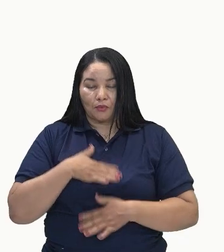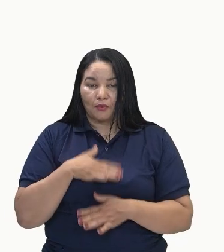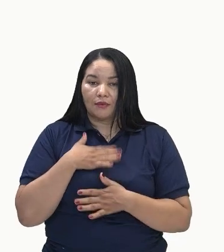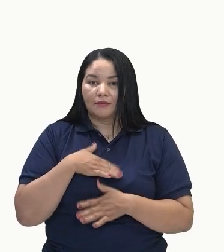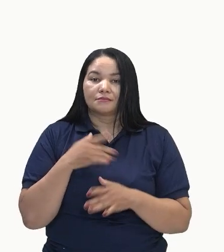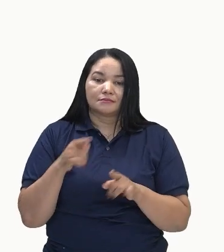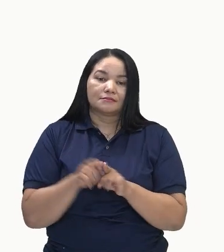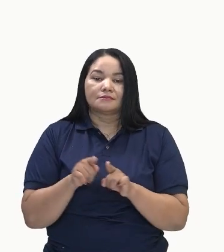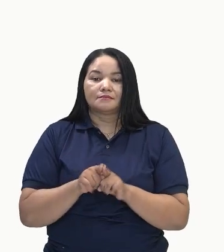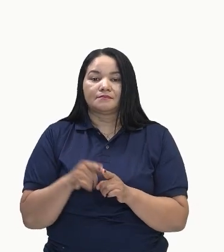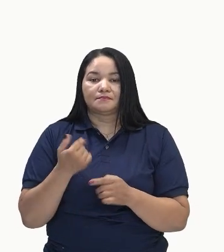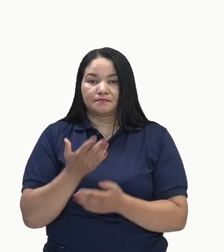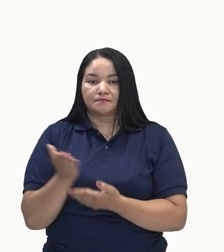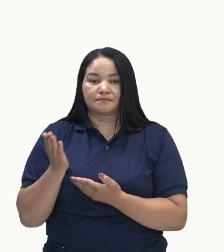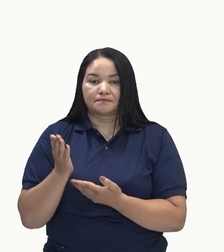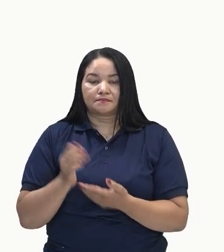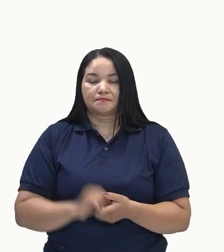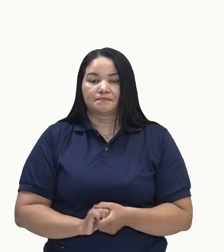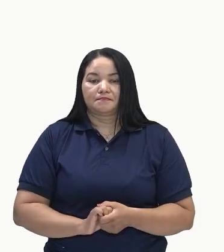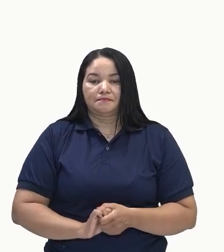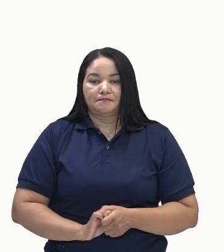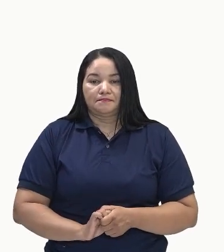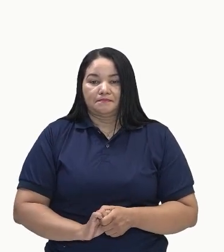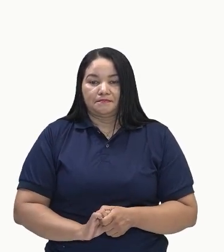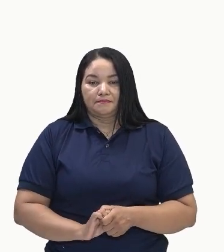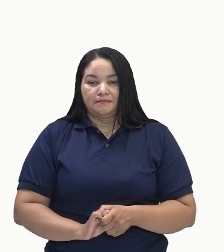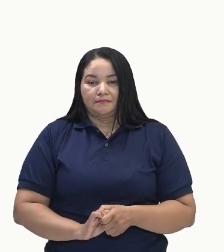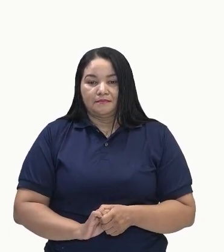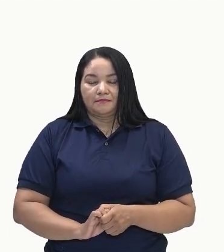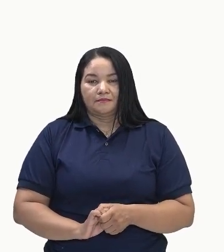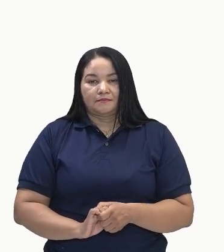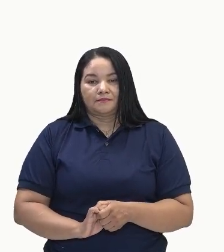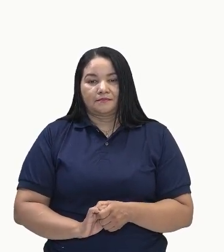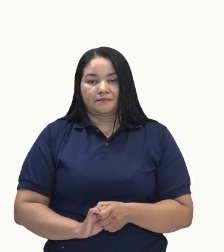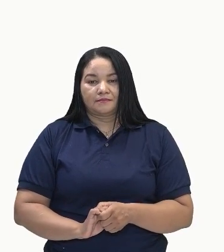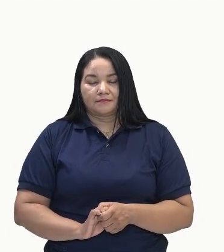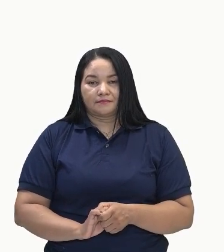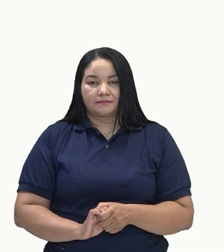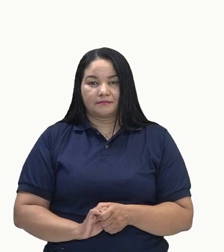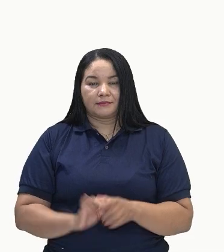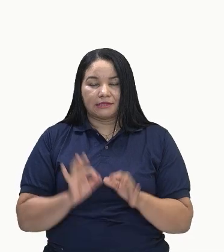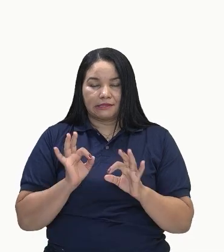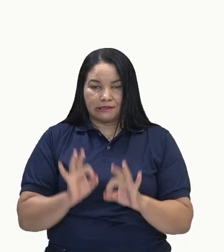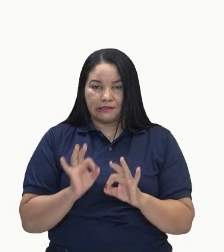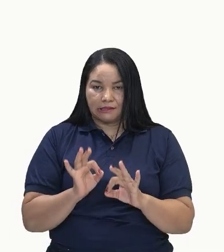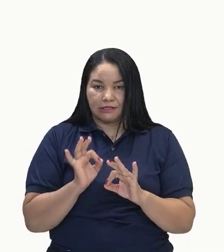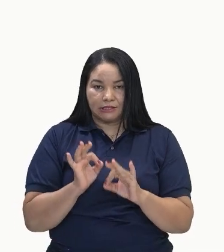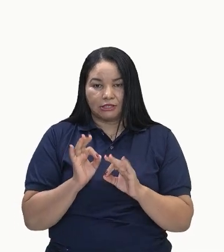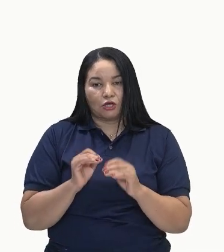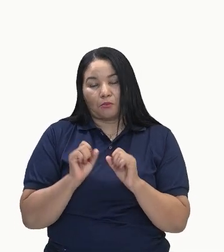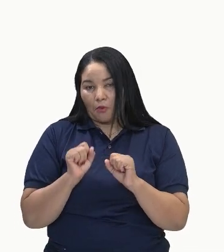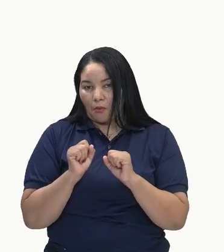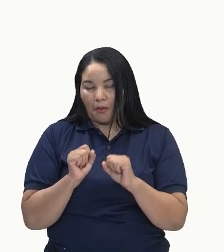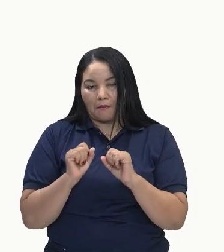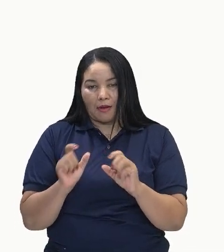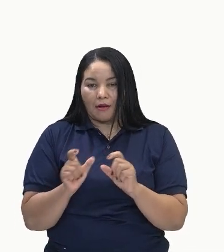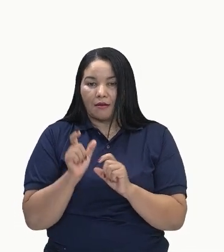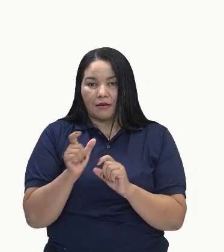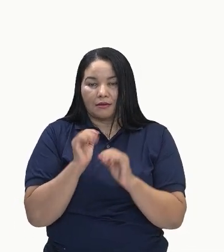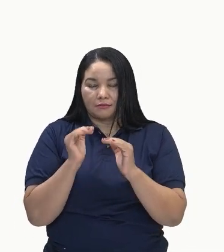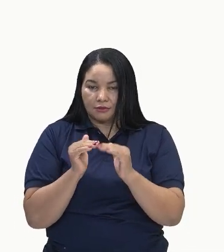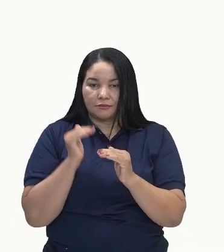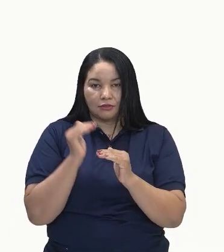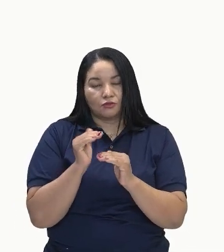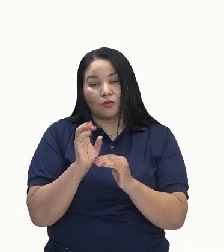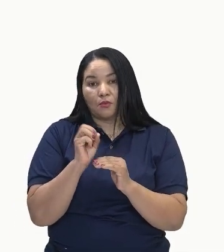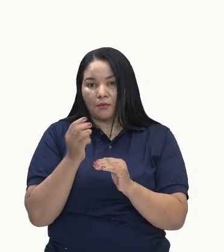é calmo, the most quiet, o mais calmo, mais tranquilo, tá certo? Mas é também um sentido, às vezes, de silencioso, né?